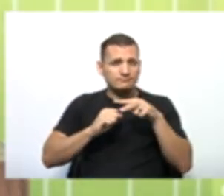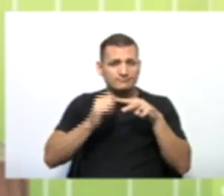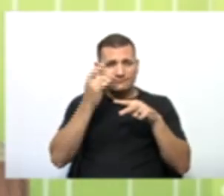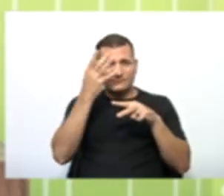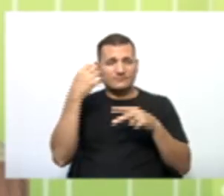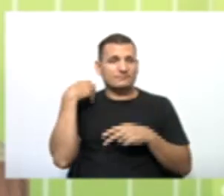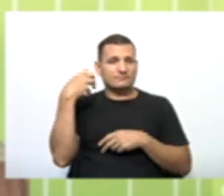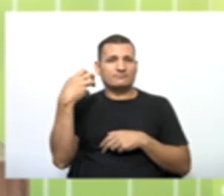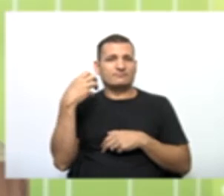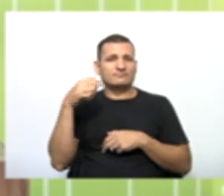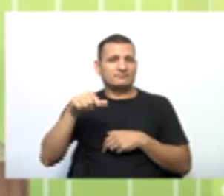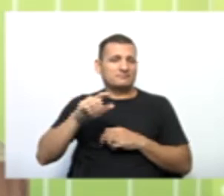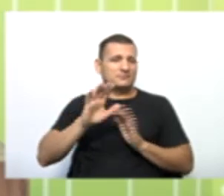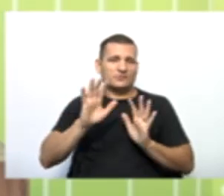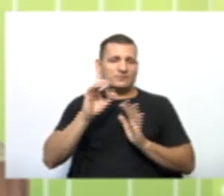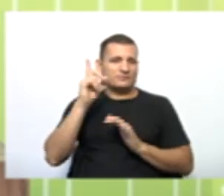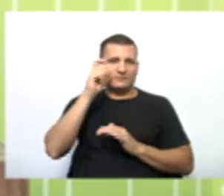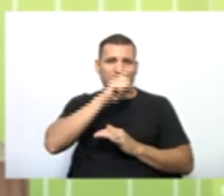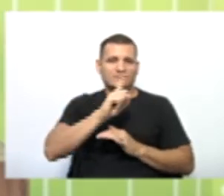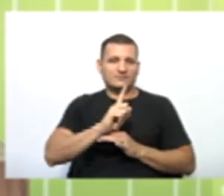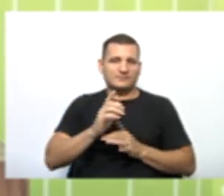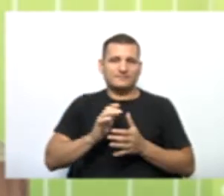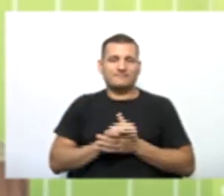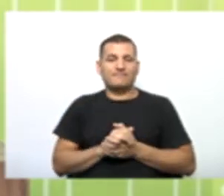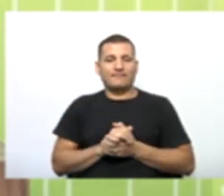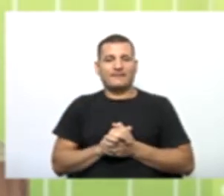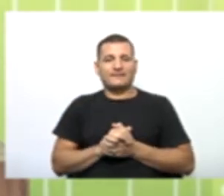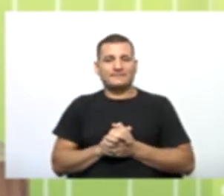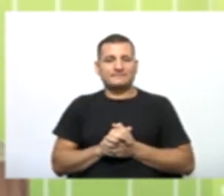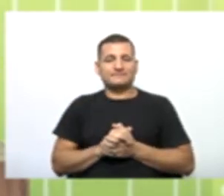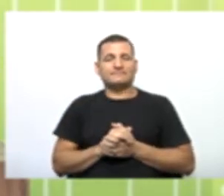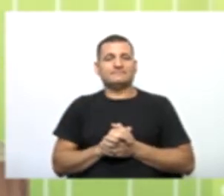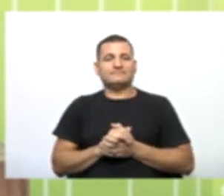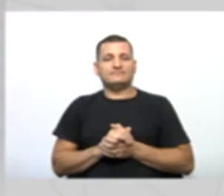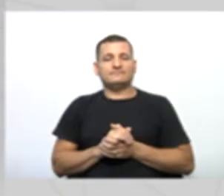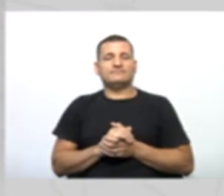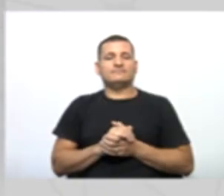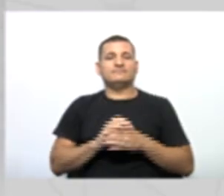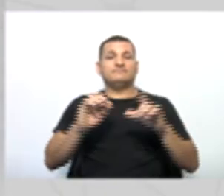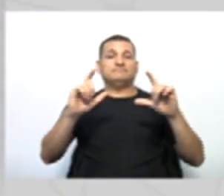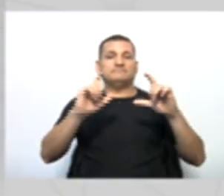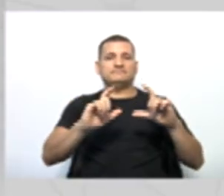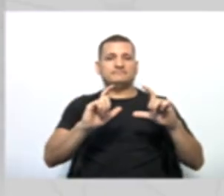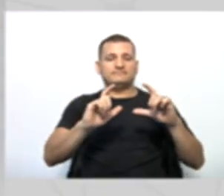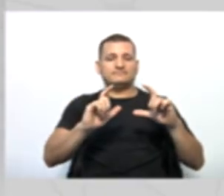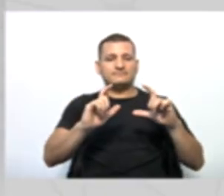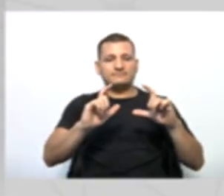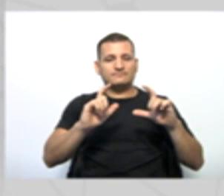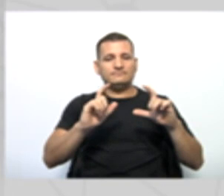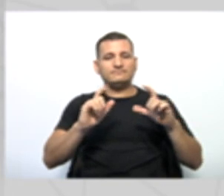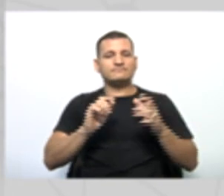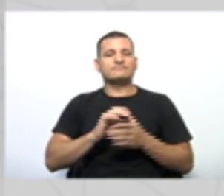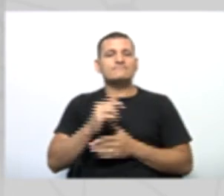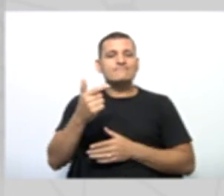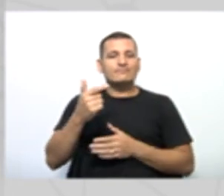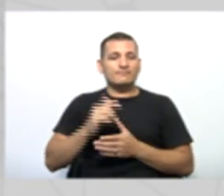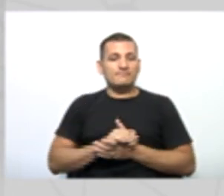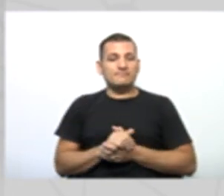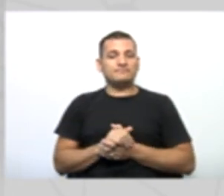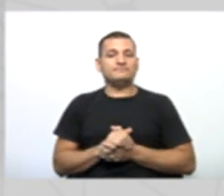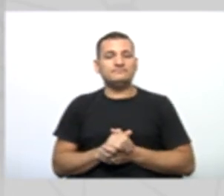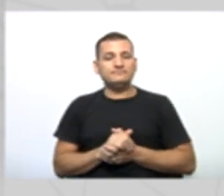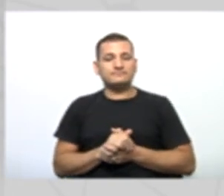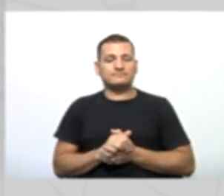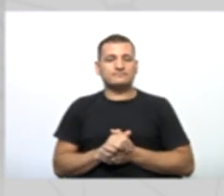Aristóteles? Não está tão longe assim. Então vamos lá para a próxima alternativa, para a próxima sentença. Vamos